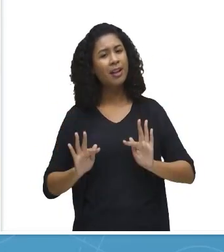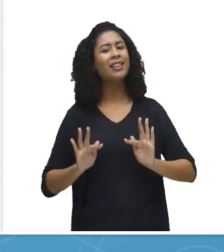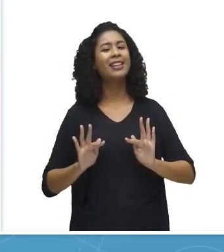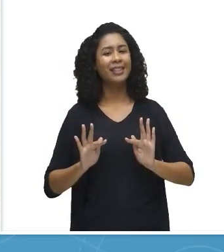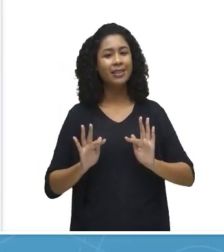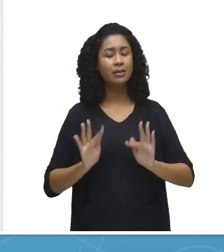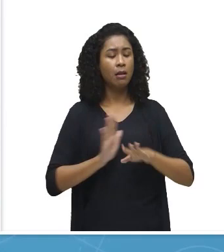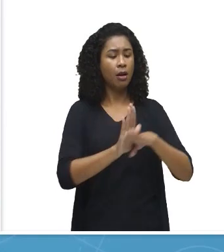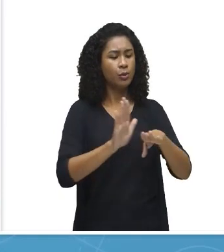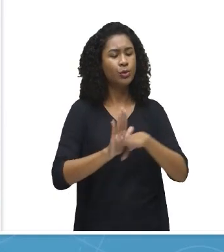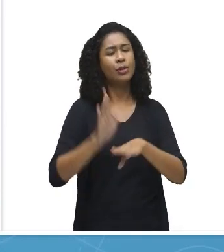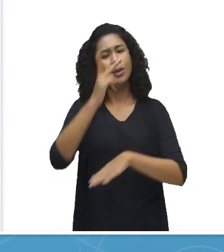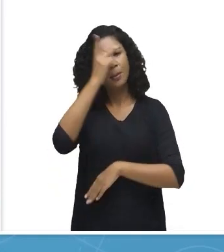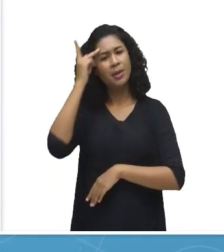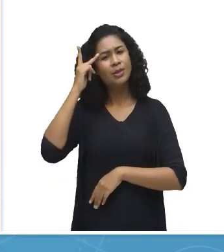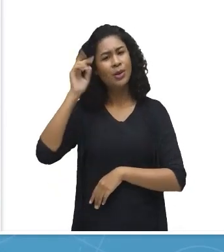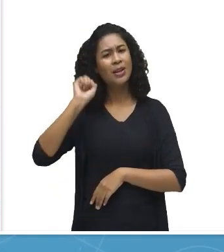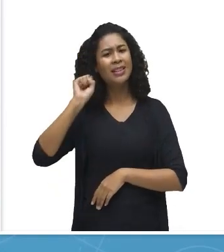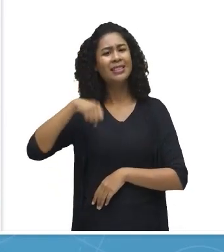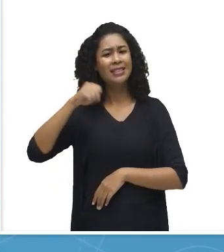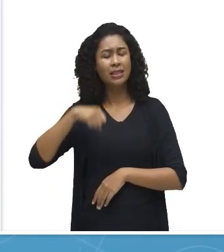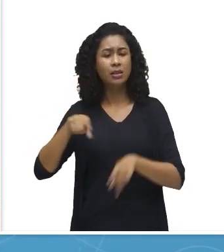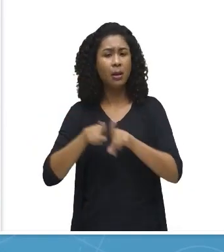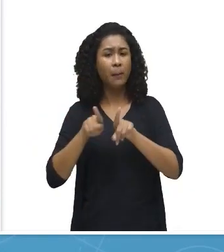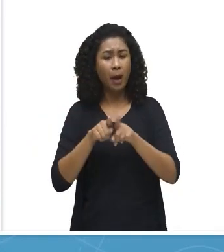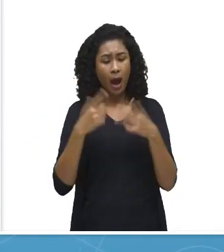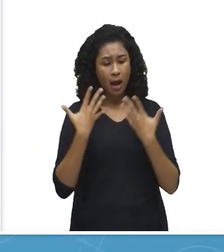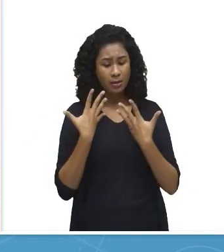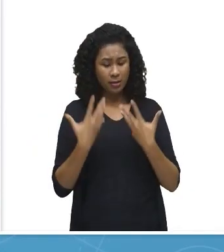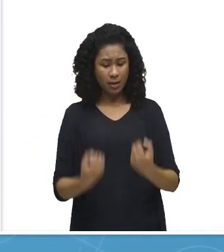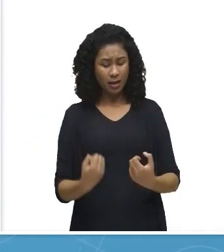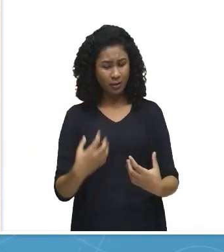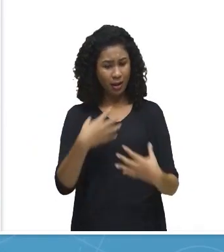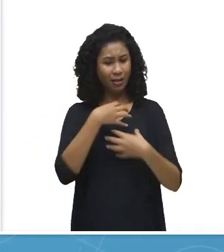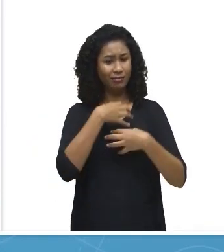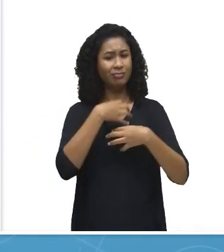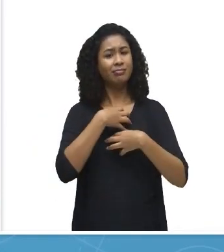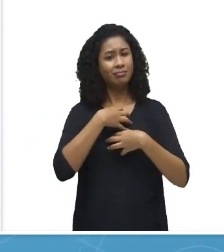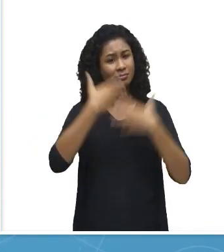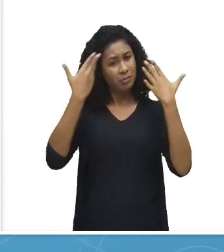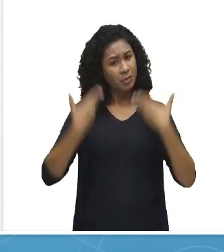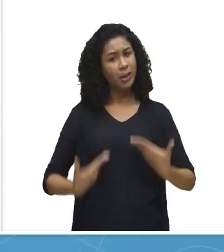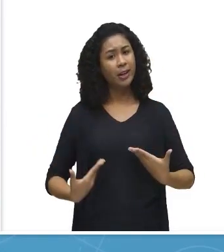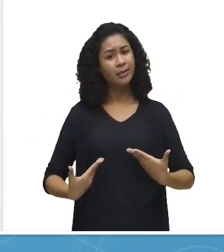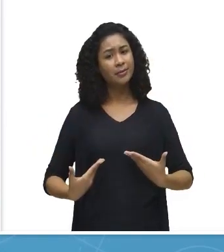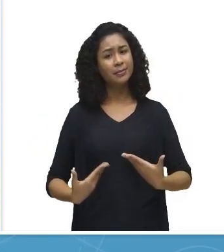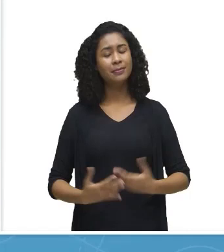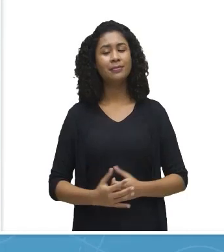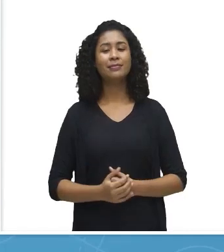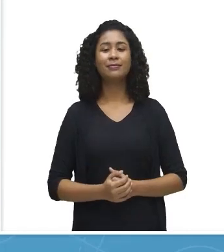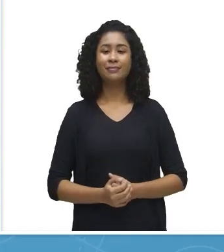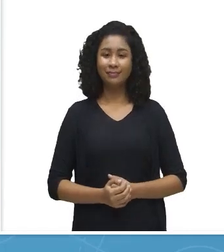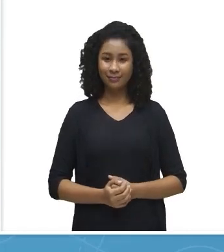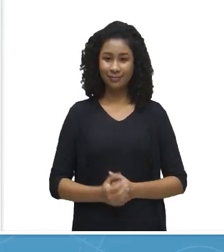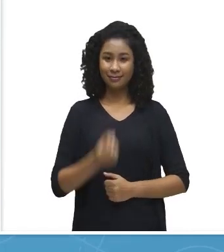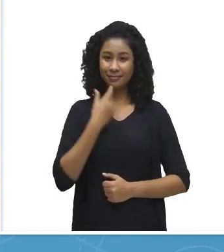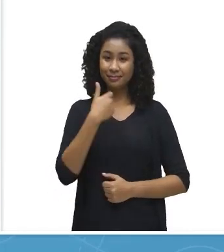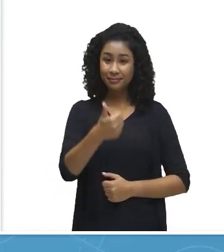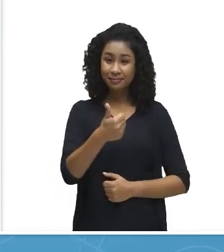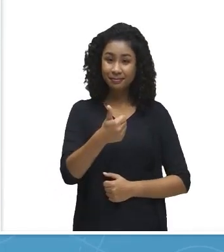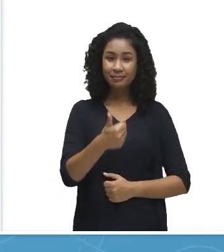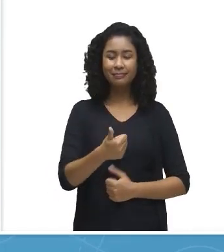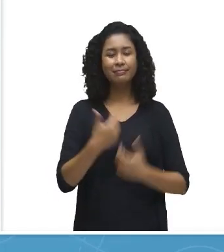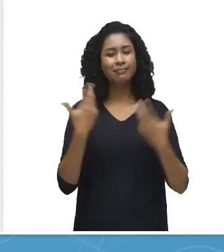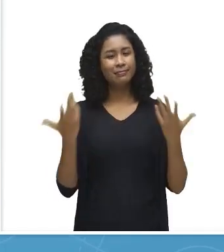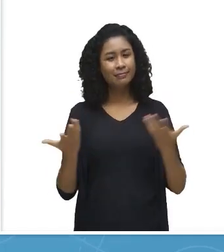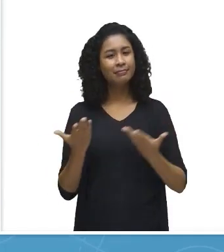fazendo outras pessoas felizes, mas nos aceitarmos como a gente é. Tá? Então, fica a